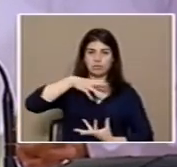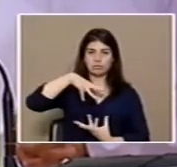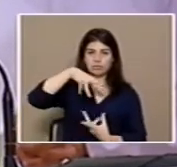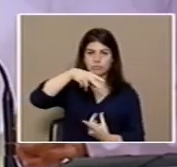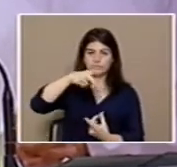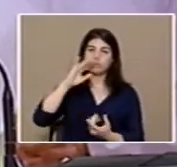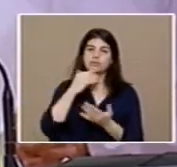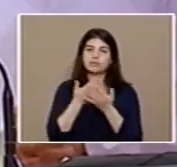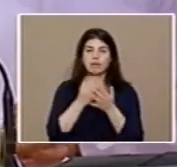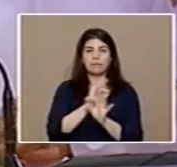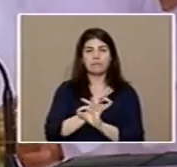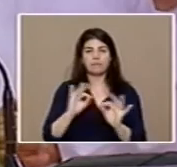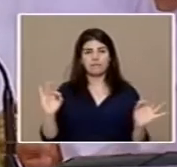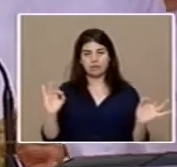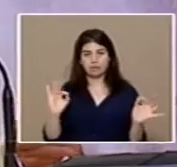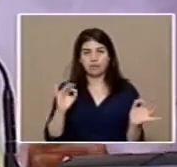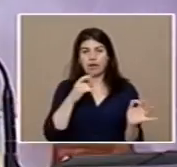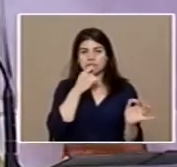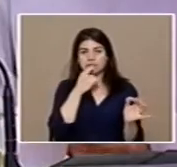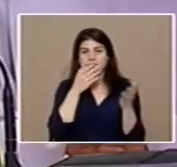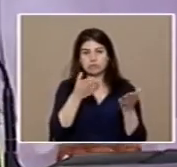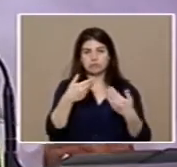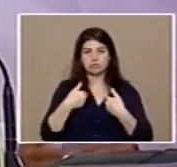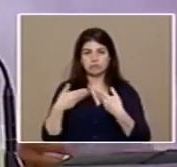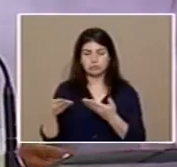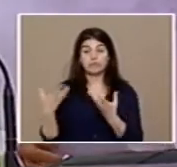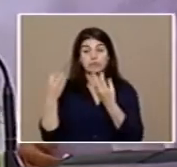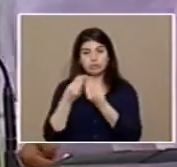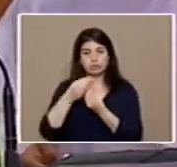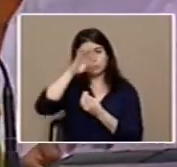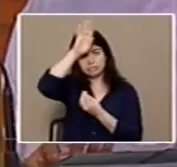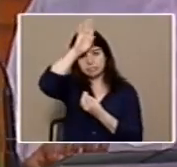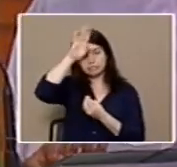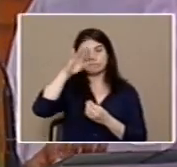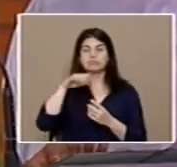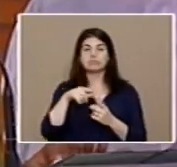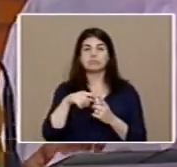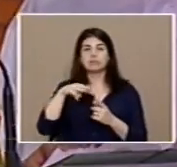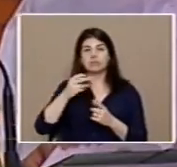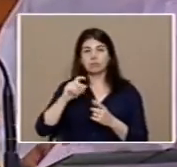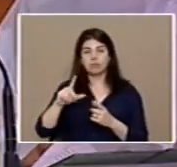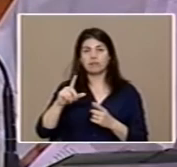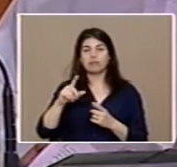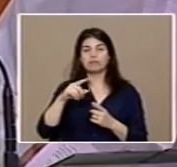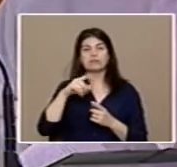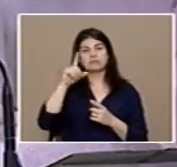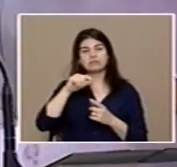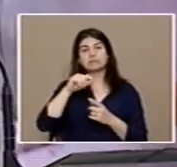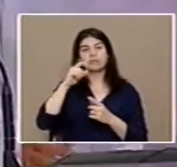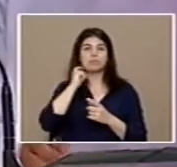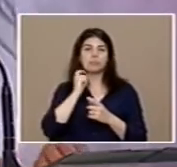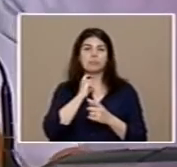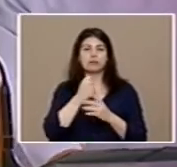Tornei a perfeita na caridade em comunhão com o Papa Francisco o nosso Patriarca Manoel e todos aqueles que estão ao serviço